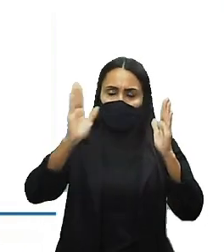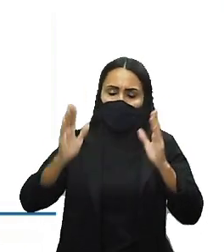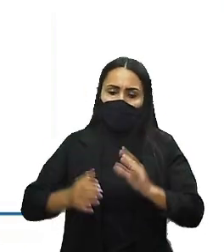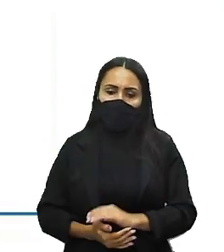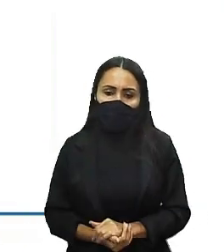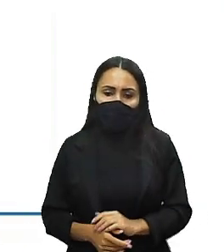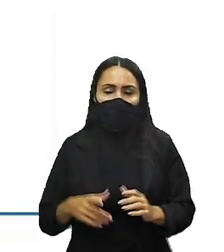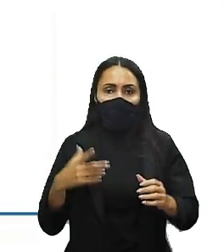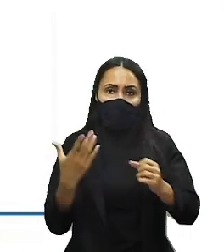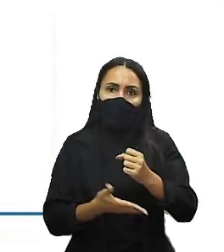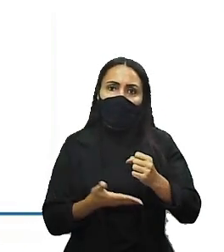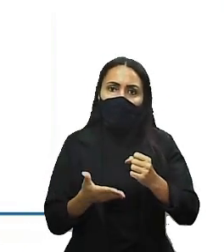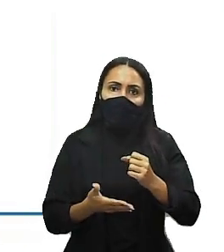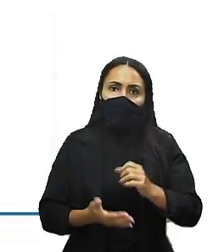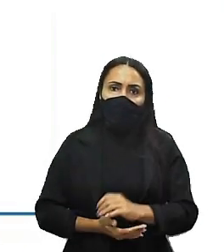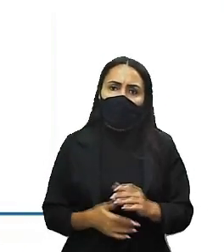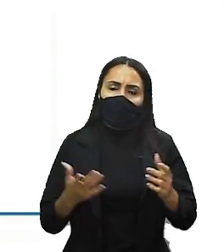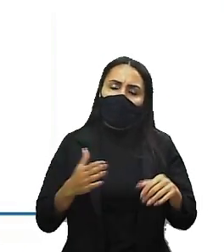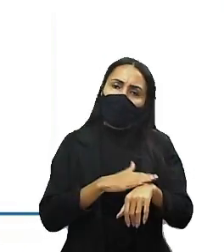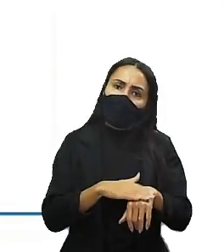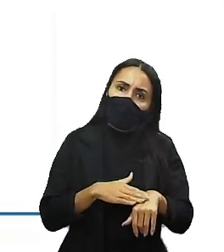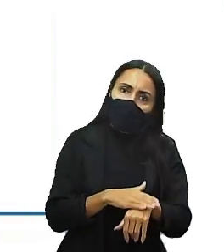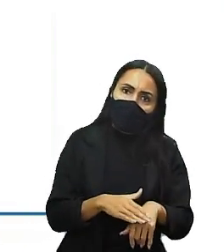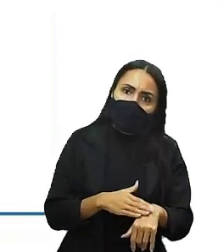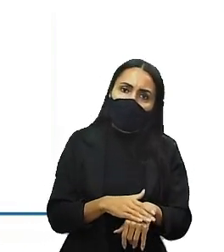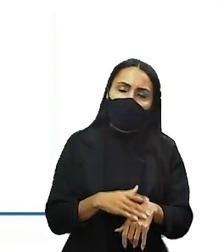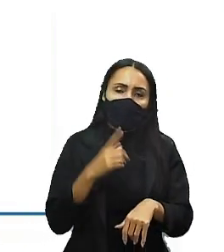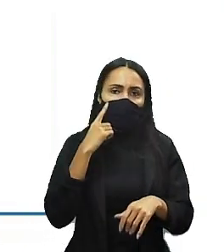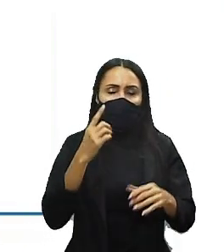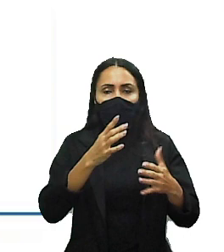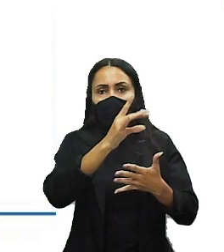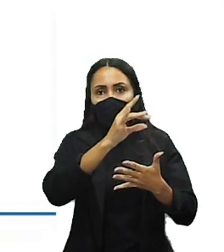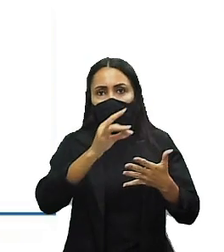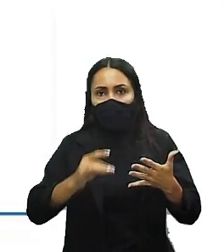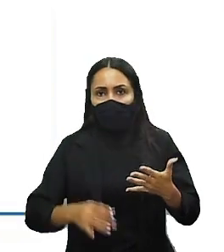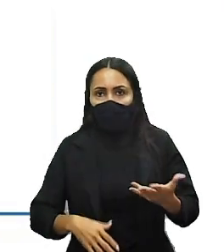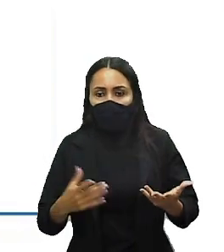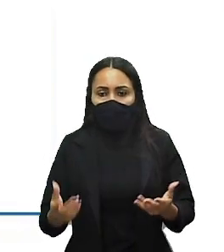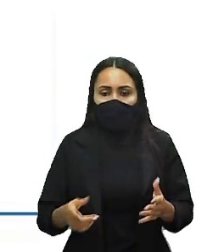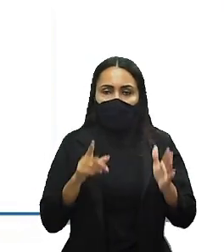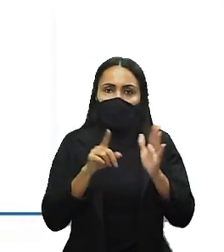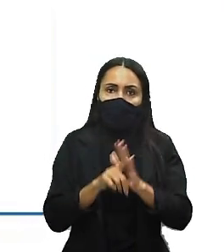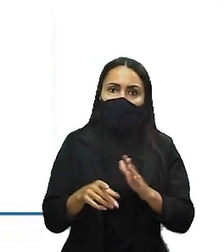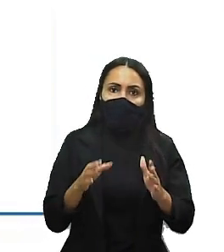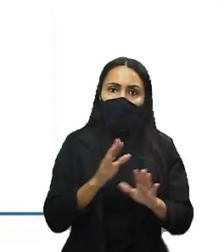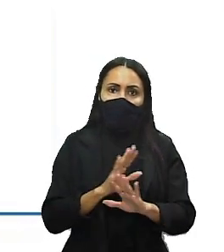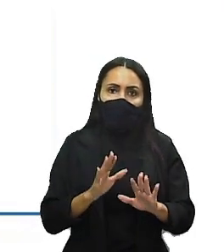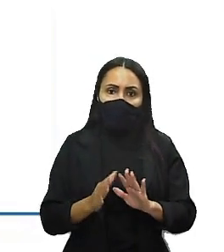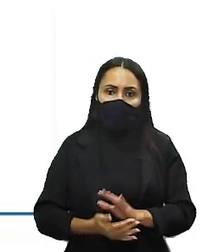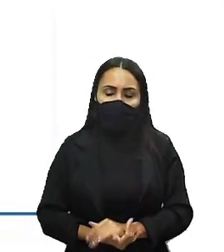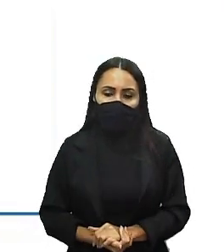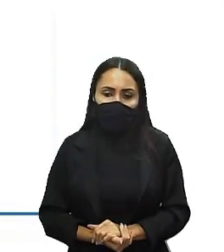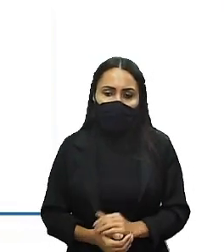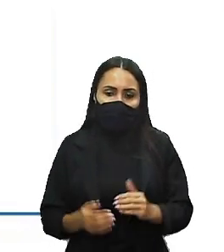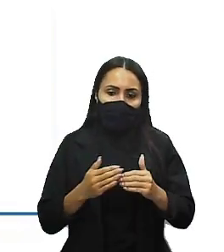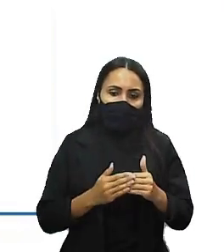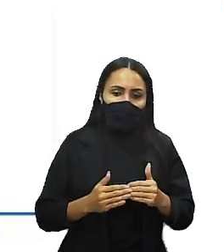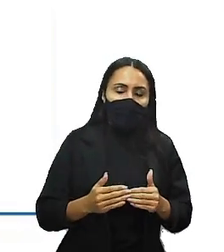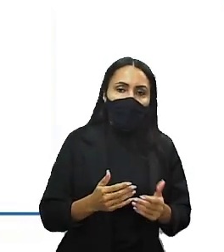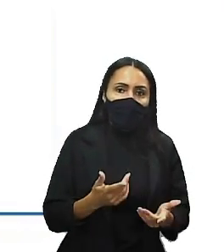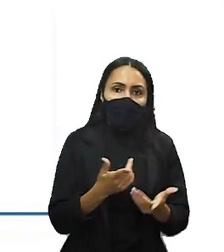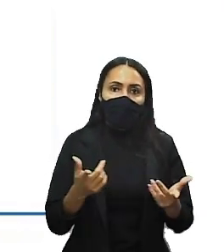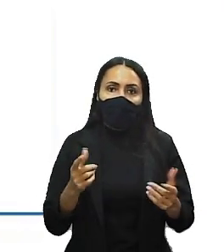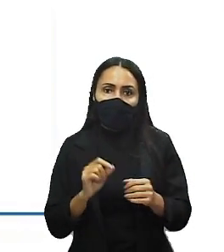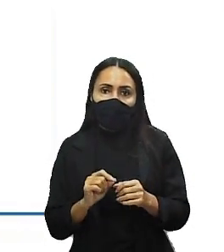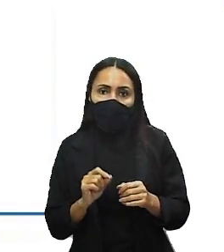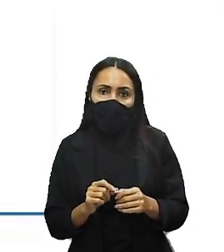vá lá na base, o que você acha? Não, vá, converse, veja mais detalhes. Às vezes a pessoa está com aquela pergunta, mas às vezes nem aquilo. Se você começar a puxar, você